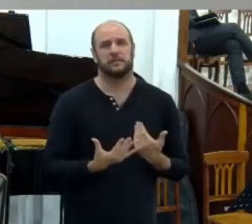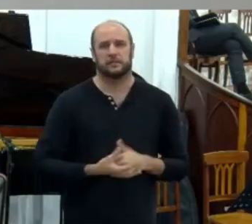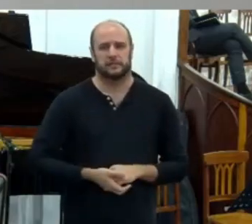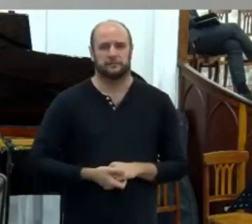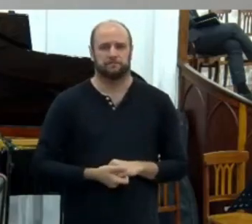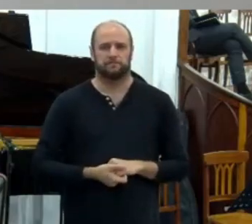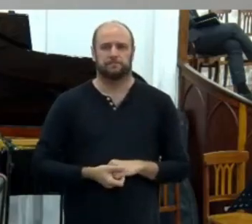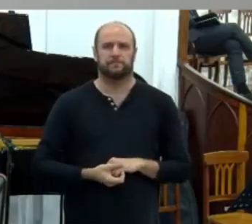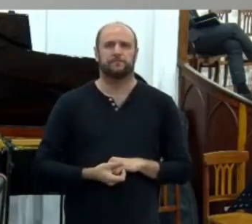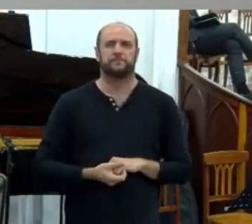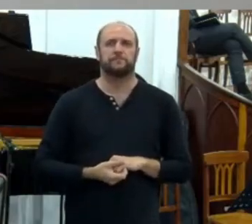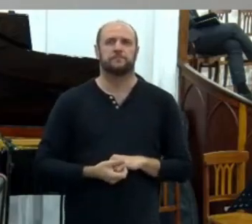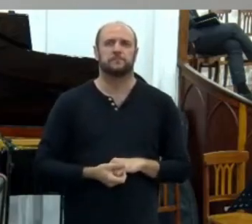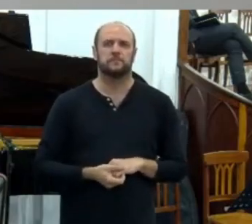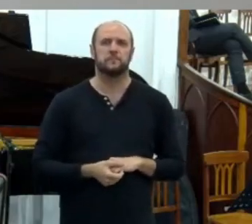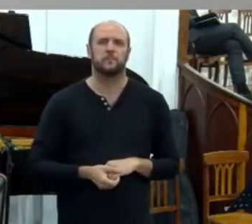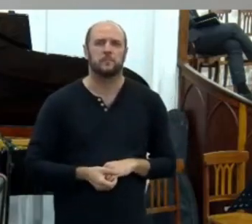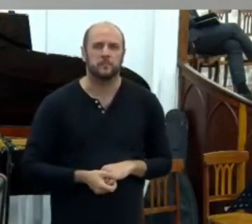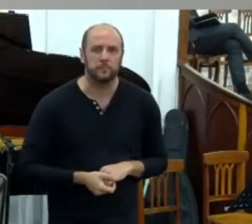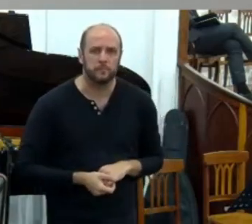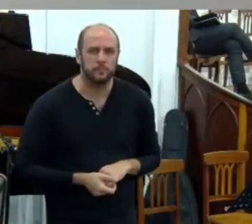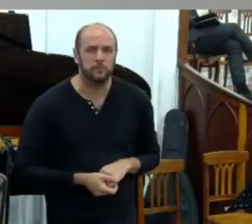vida.